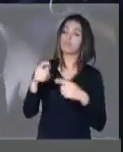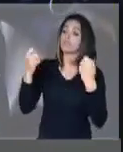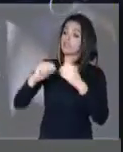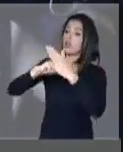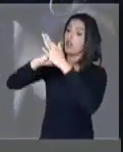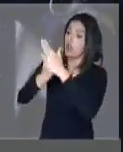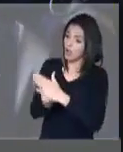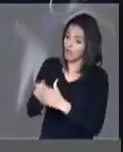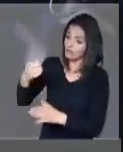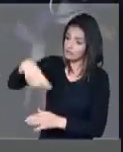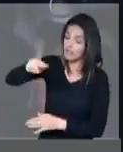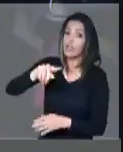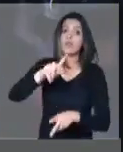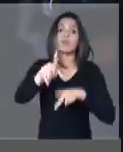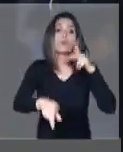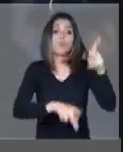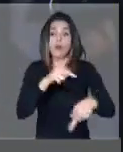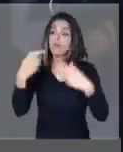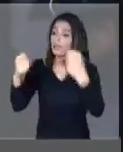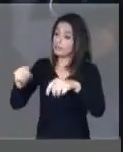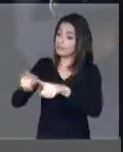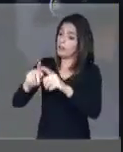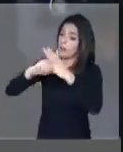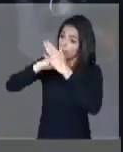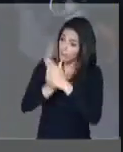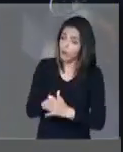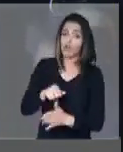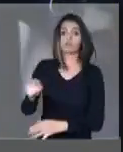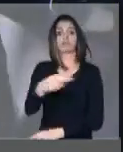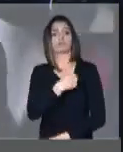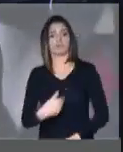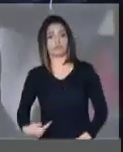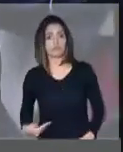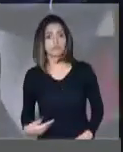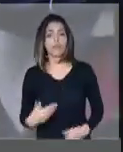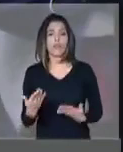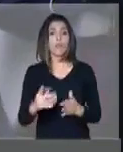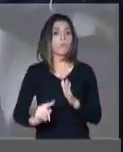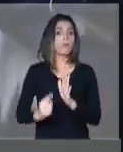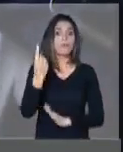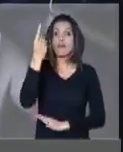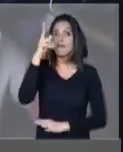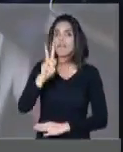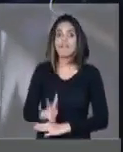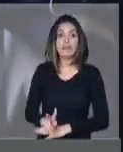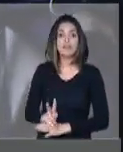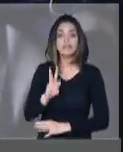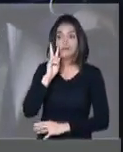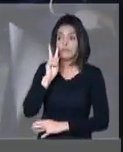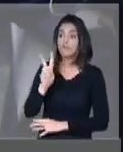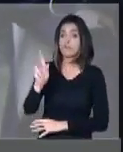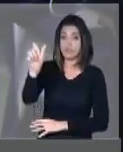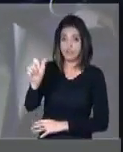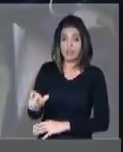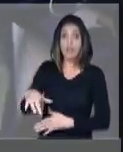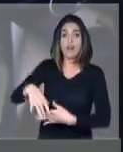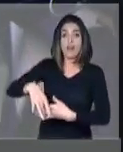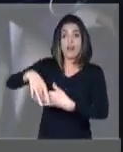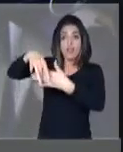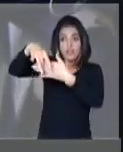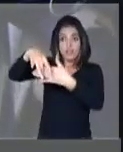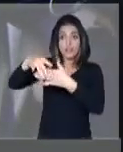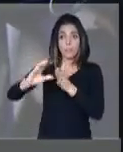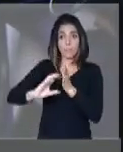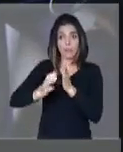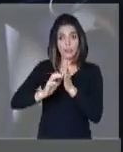conjunto da população brasileira. Eu, pela primeira vez na história, vi o líder do governo no Senado Federal, o